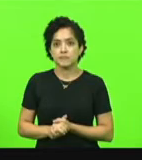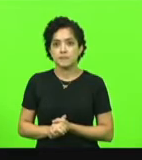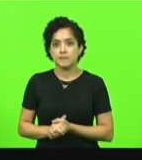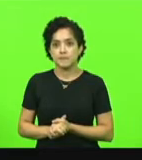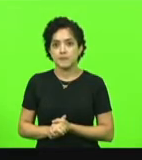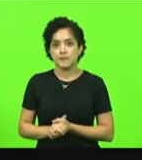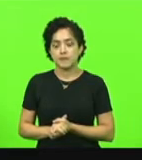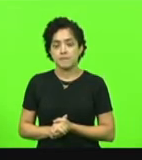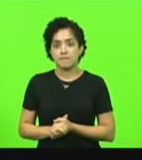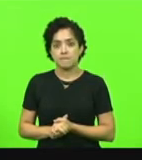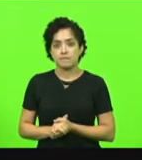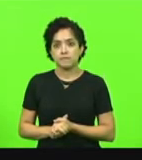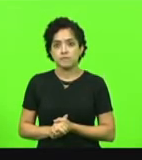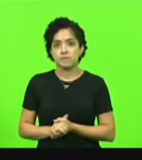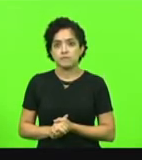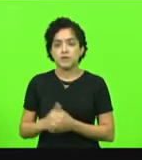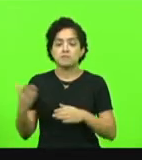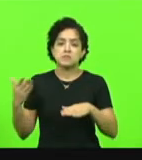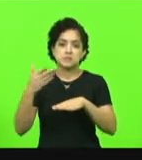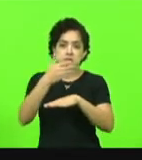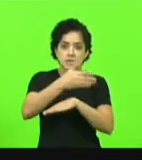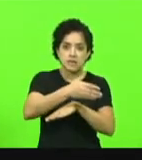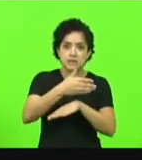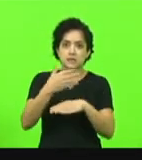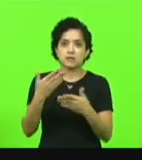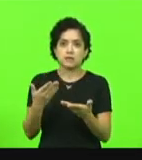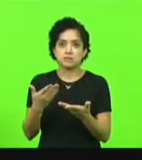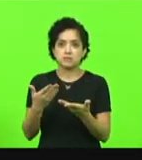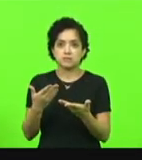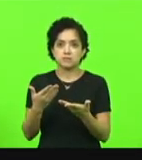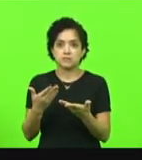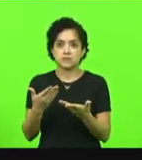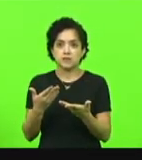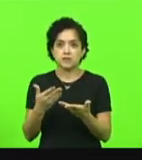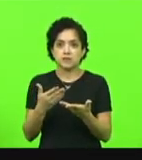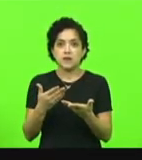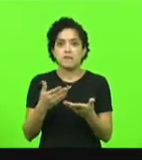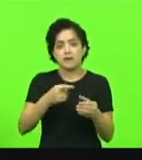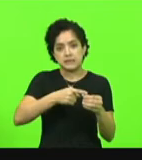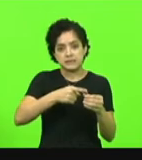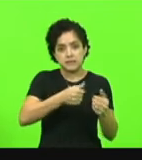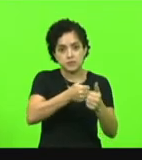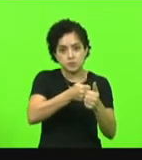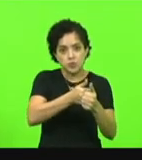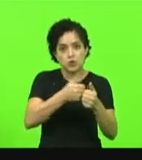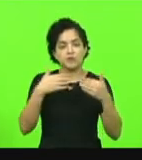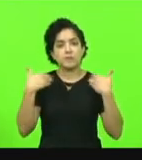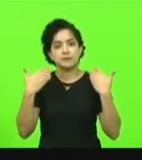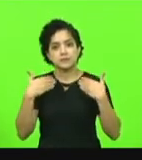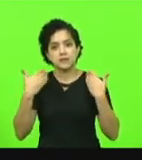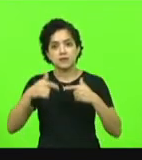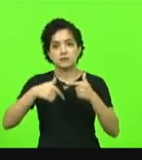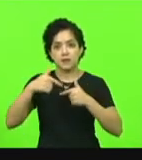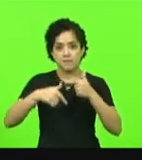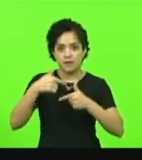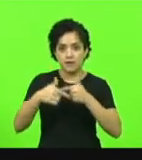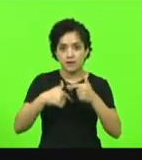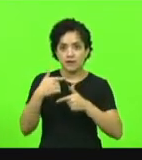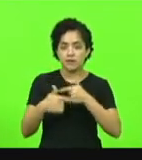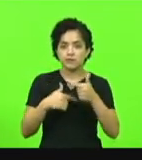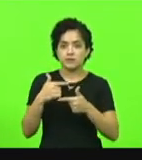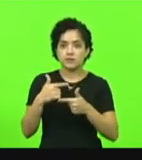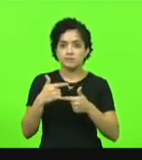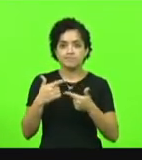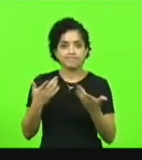sai daqui para se deslocar para ir dar um incentivo na cidade vizinha. Vai passear, trabalha o ano inteiro para ir passear, se estressa